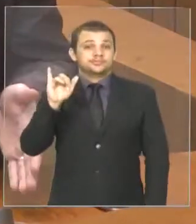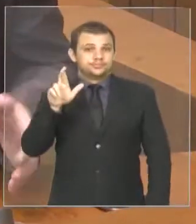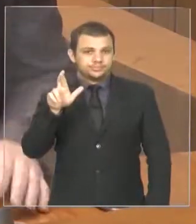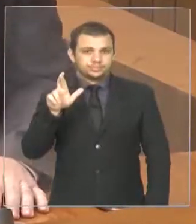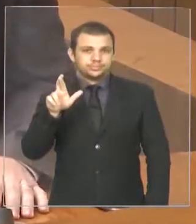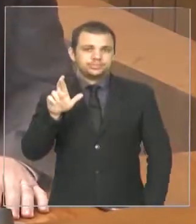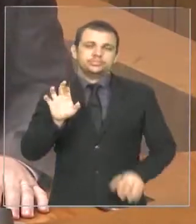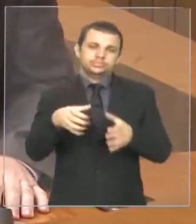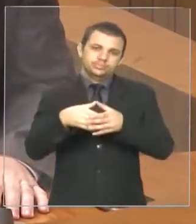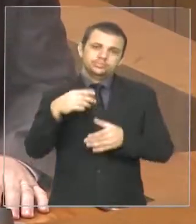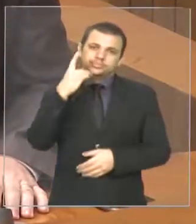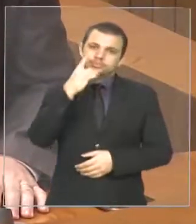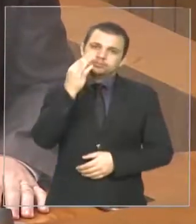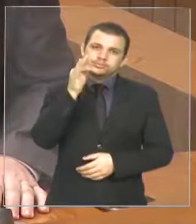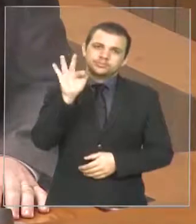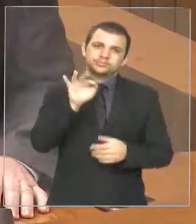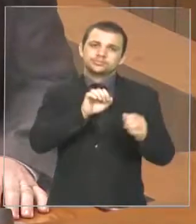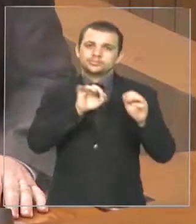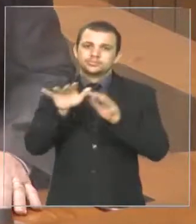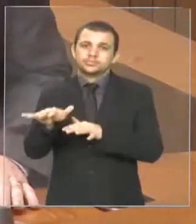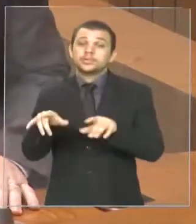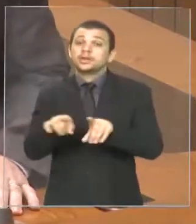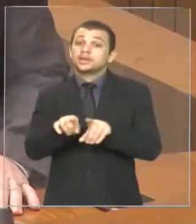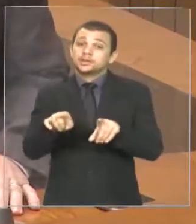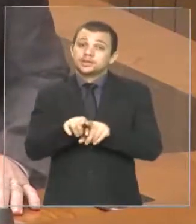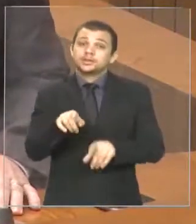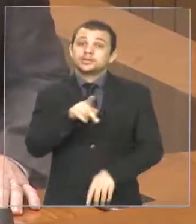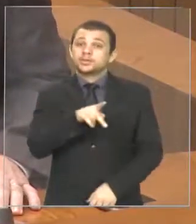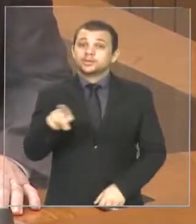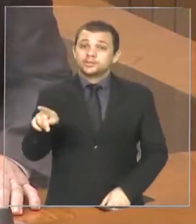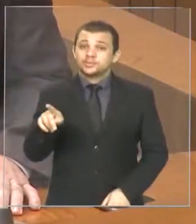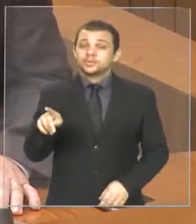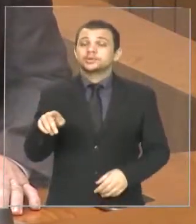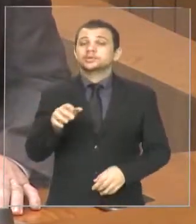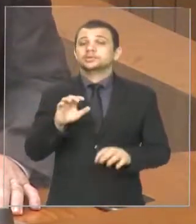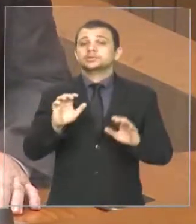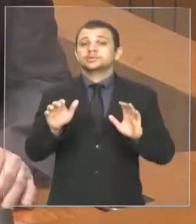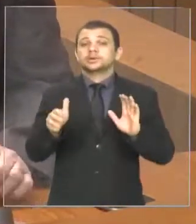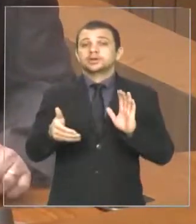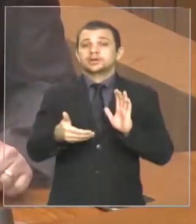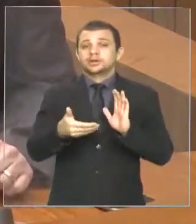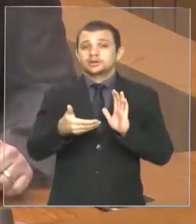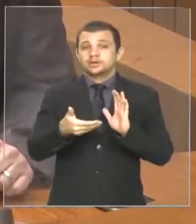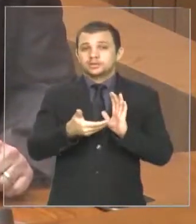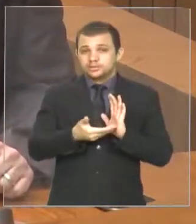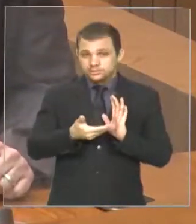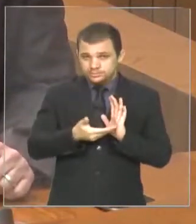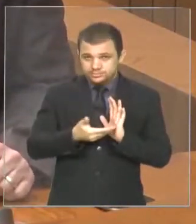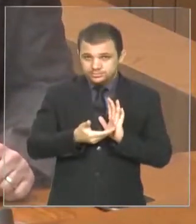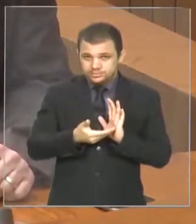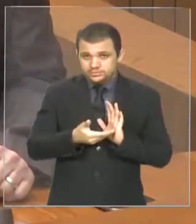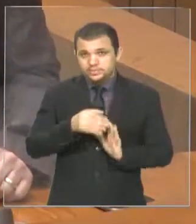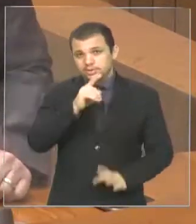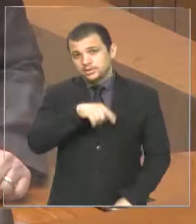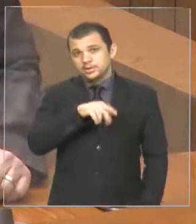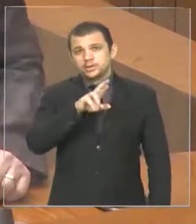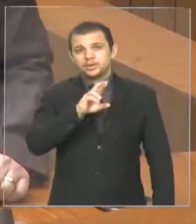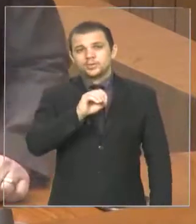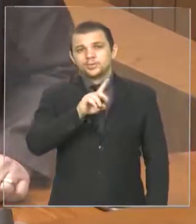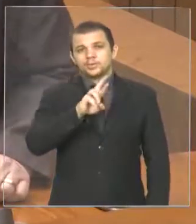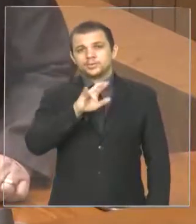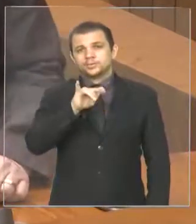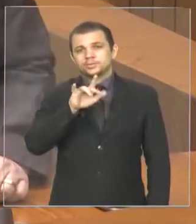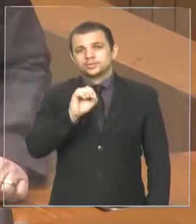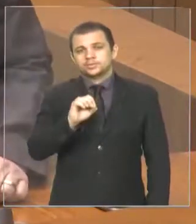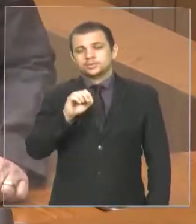o Maranhão o presidente da Câmara dos Deputados, o deputado Rodrigo Maia, além do presidente da